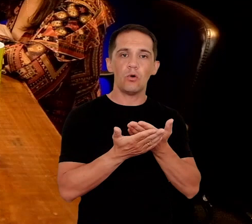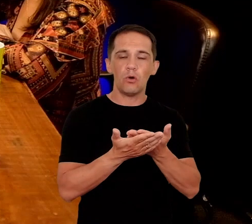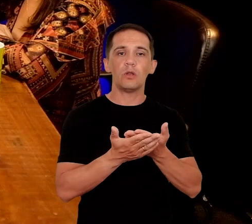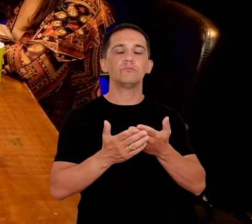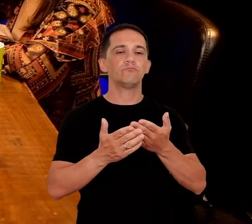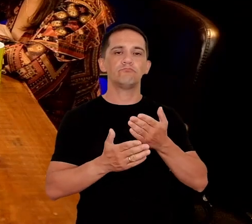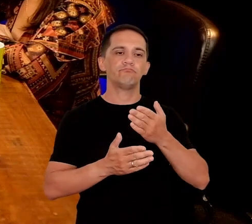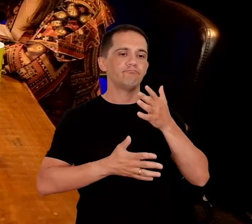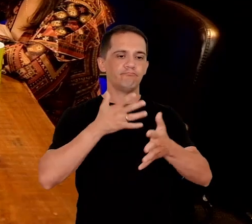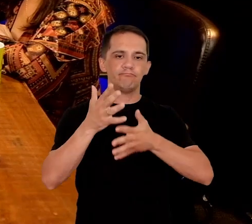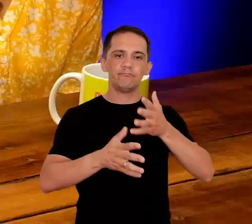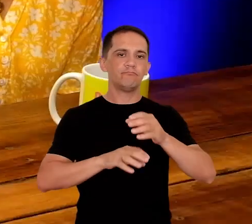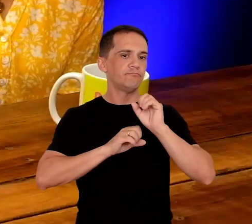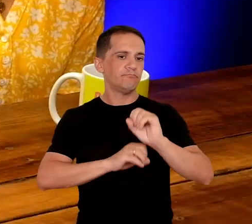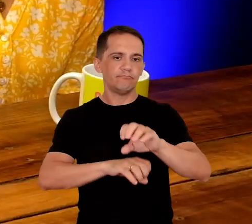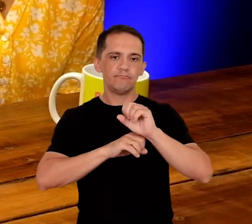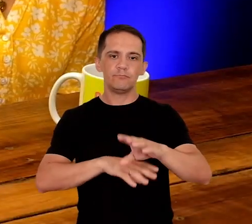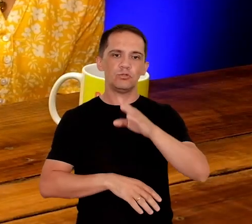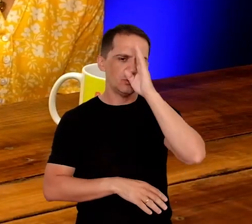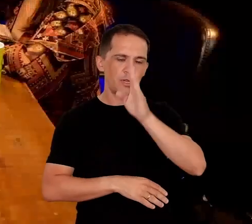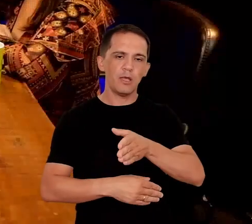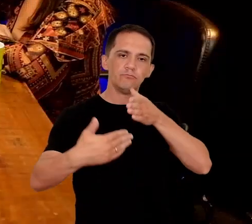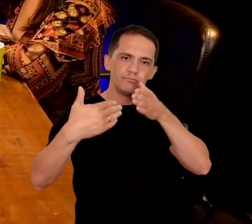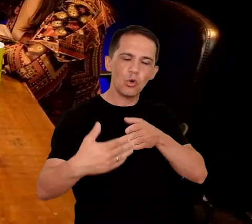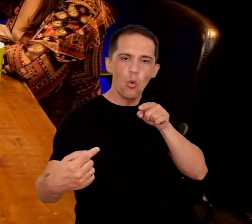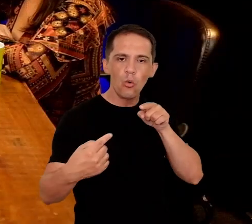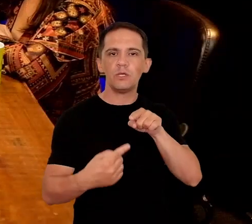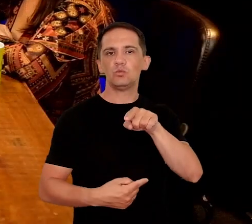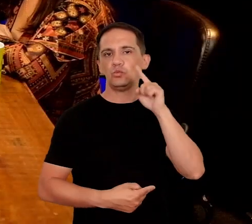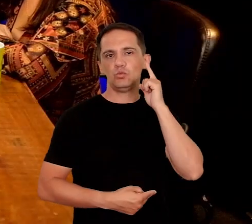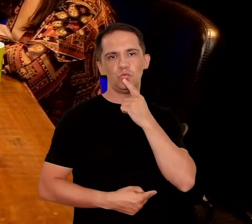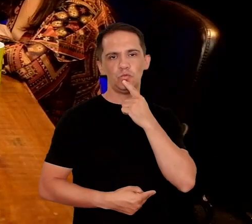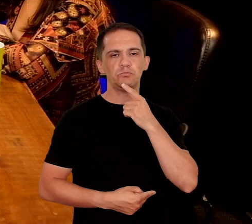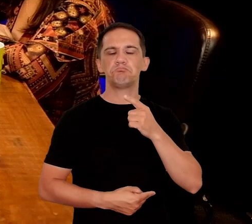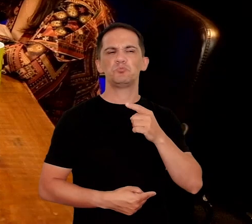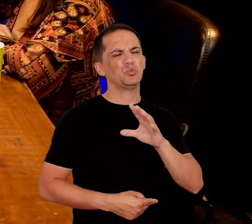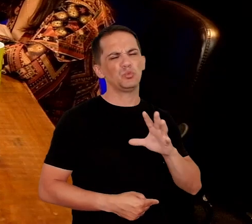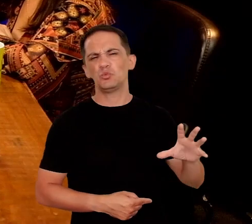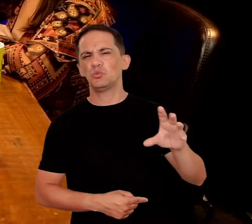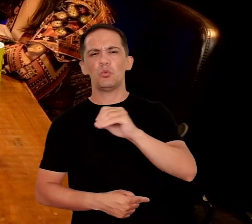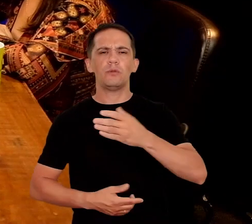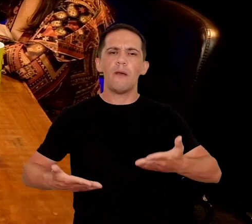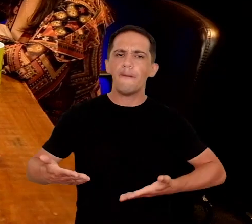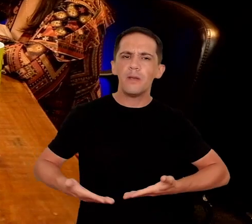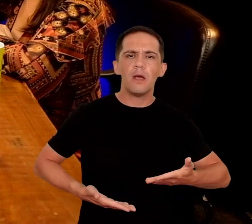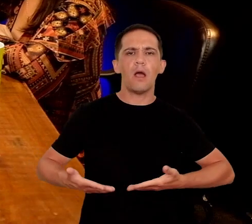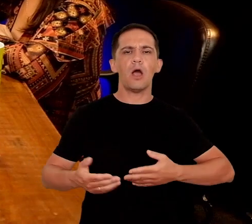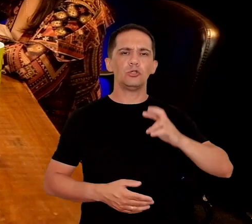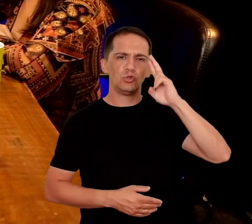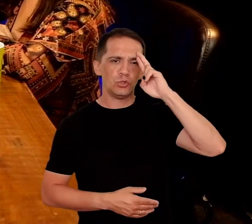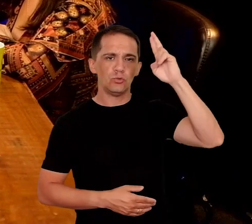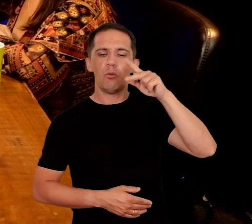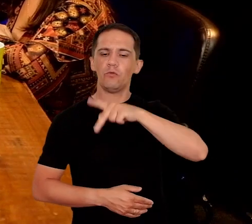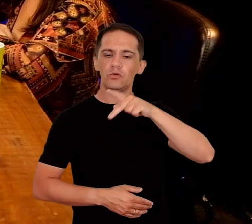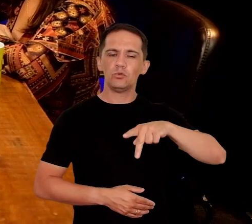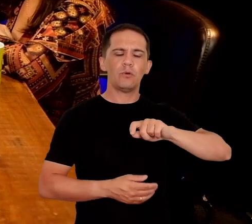ensino direto em Libras mesmo, que era a língua do surdo, né? Professores, diretores, Toda a escola serventes, todos. adaptada todos.